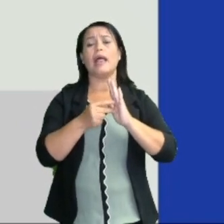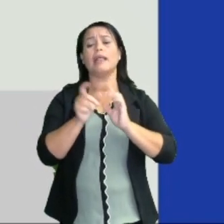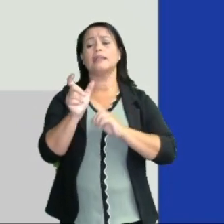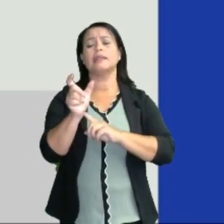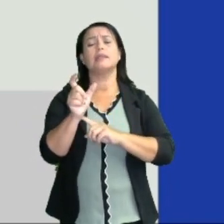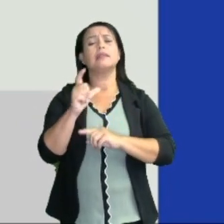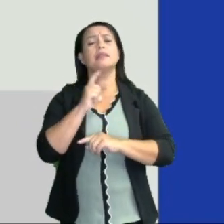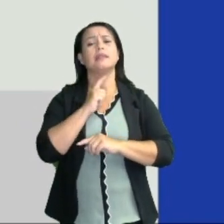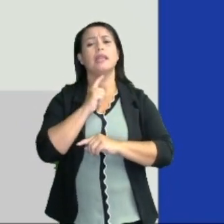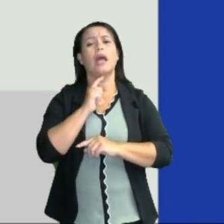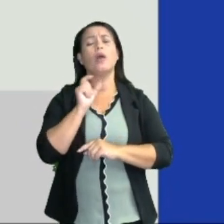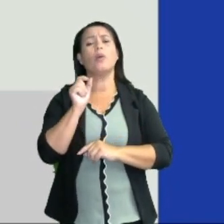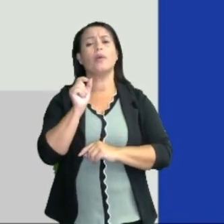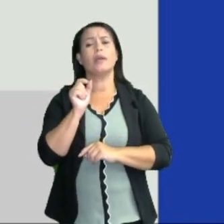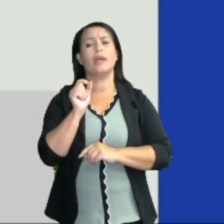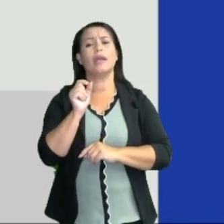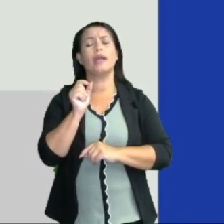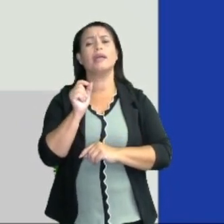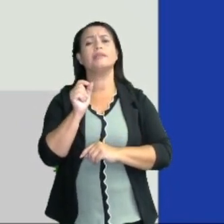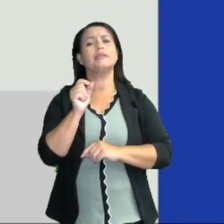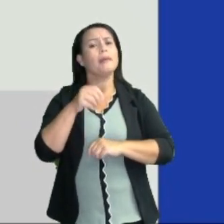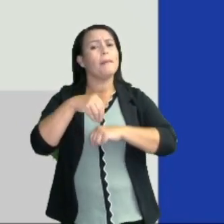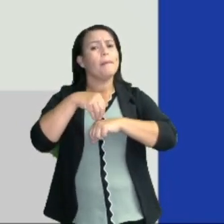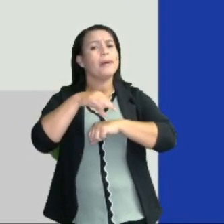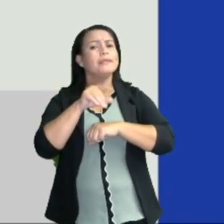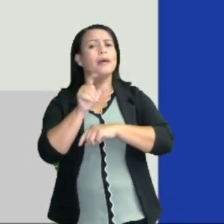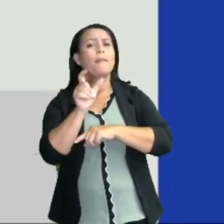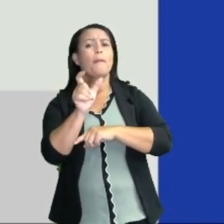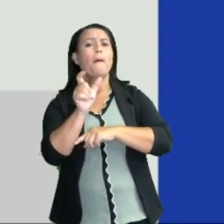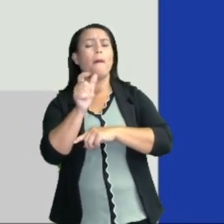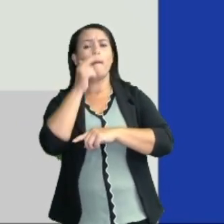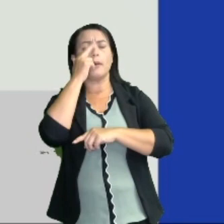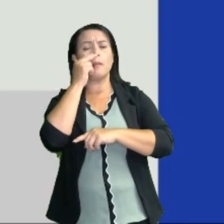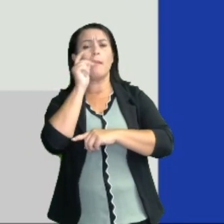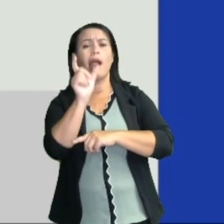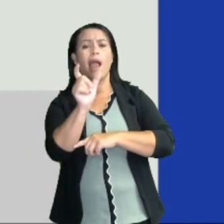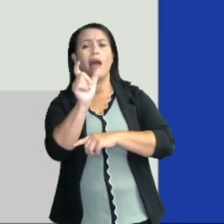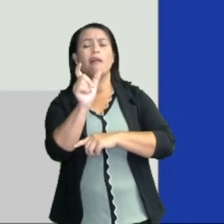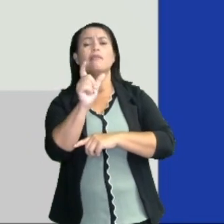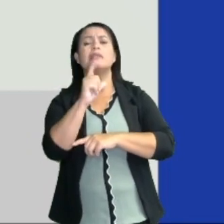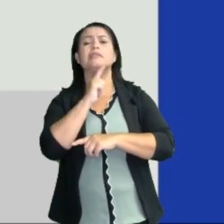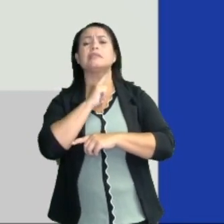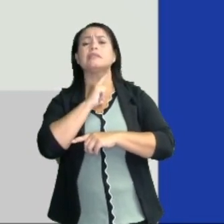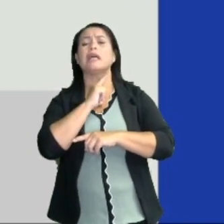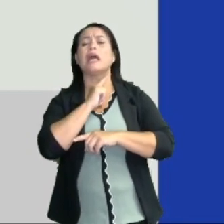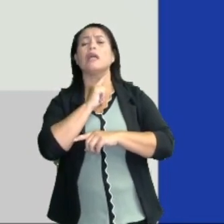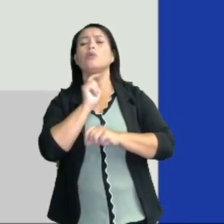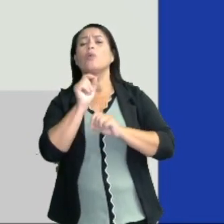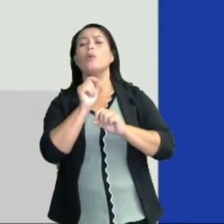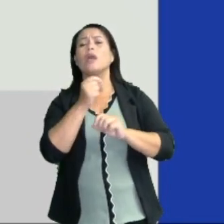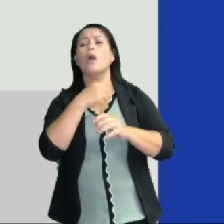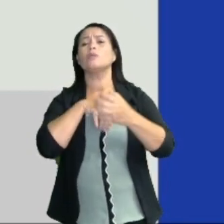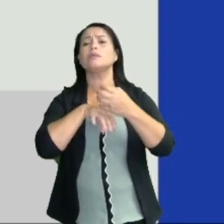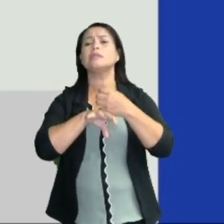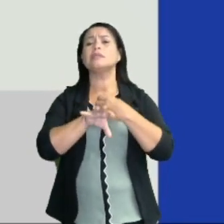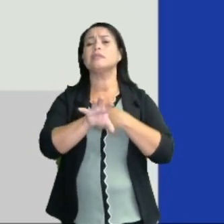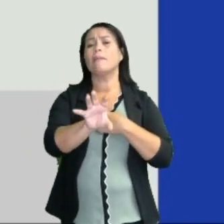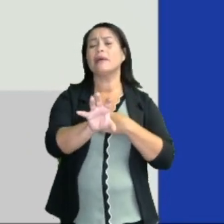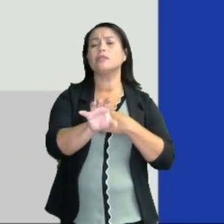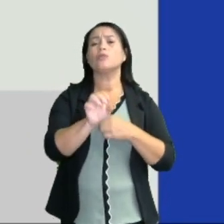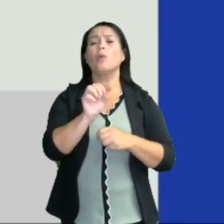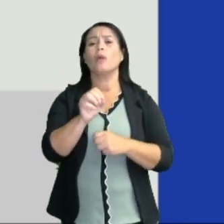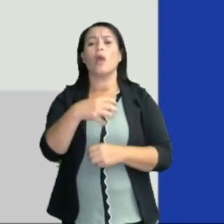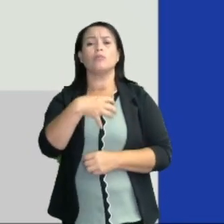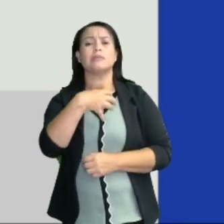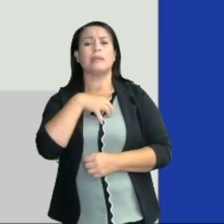Ela tem a função de atribuir a uma mesma palavra diferentes valores semânticos, dependendo